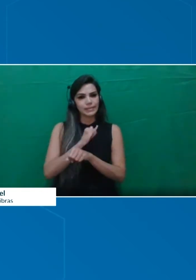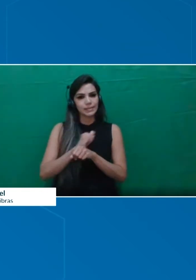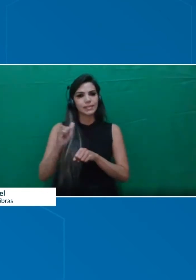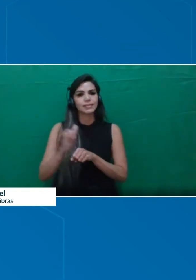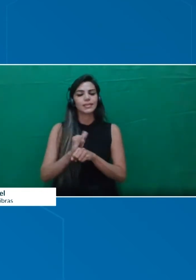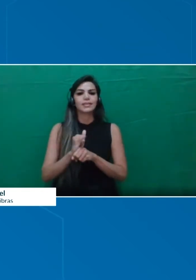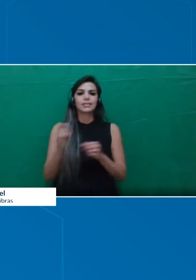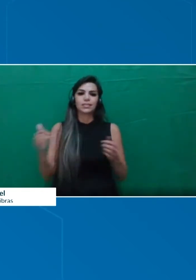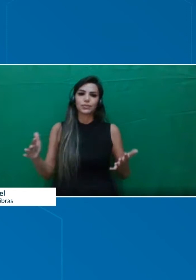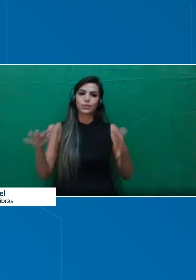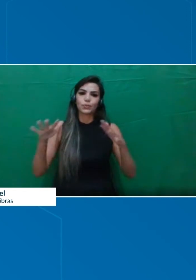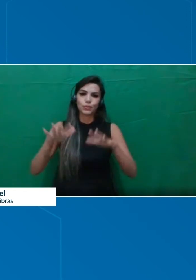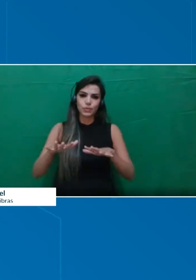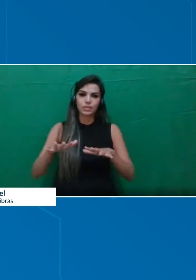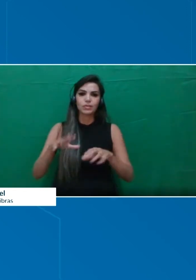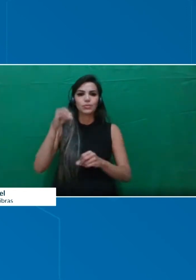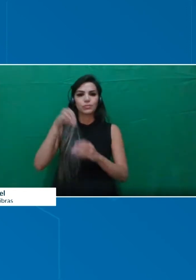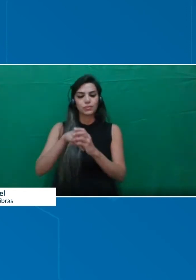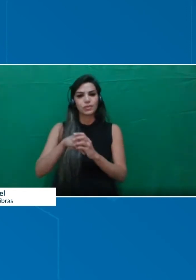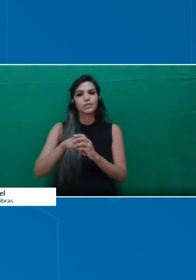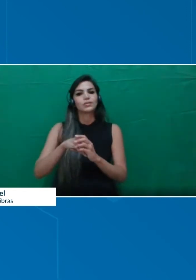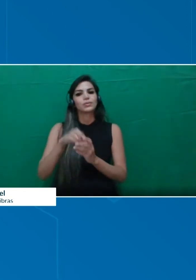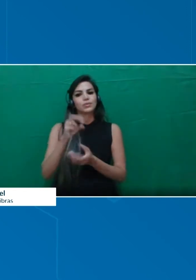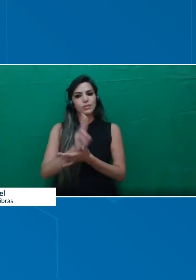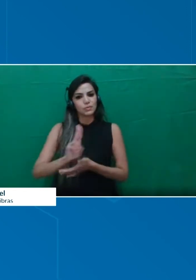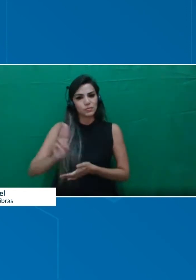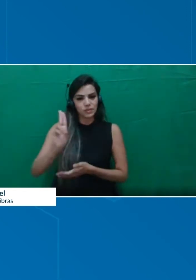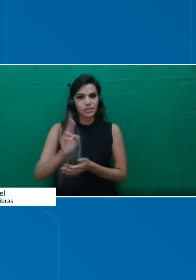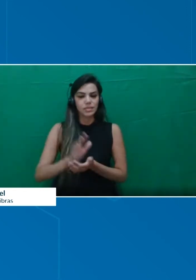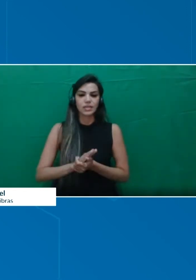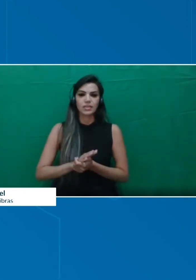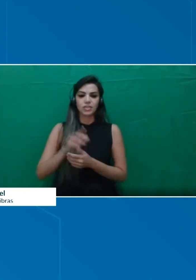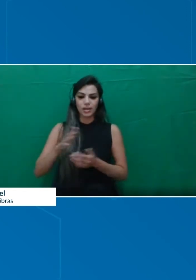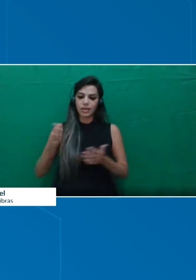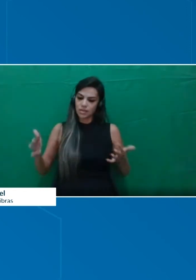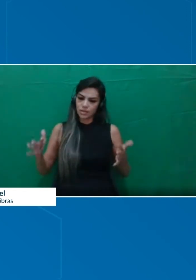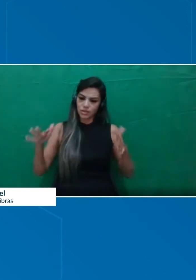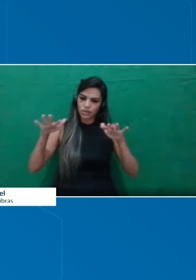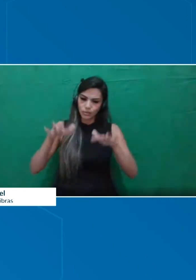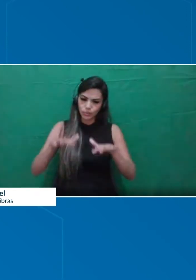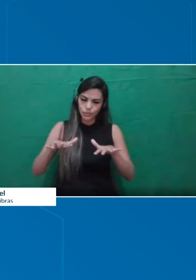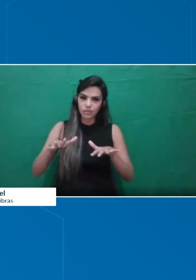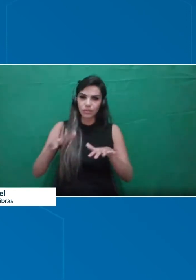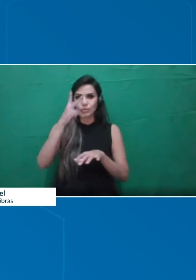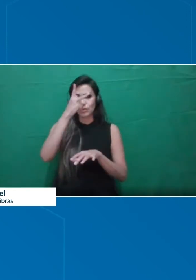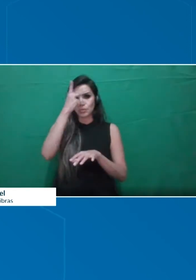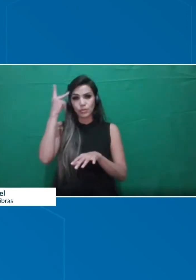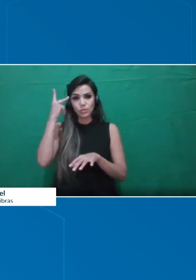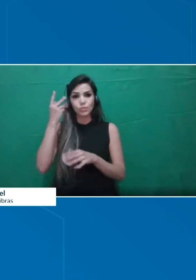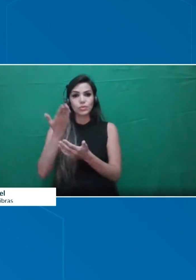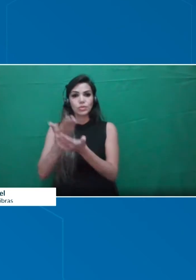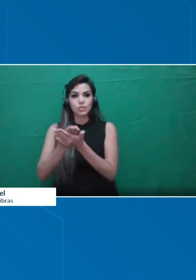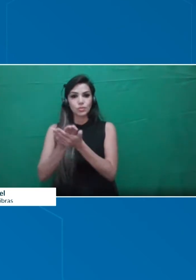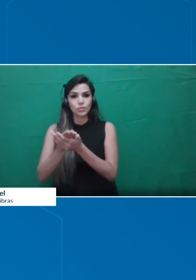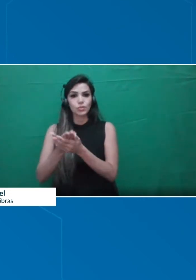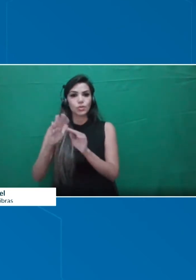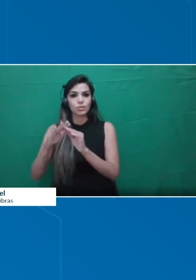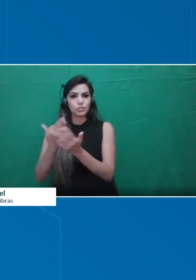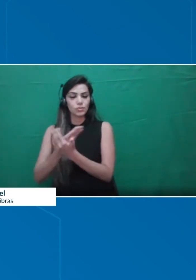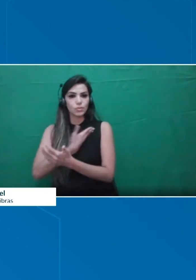que a universidade tem. Né? Então, a inclusão das pessoas da escola pública, né, que,